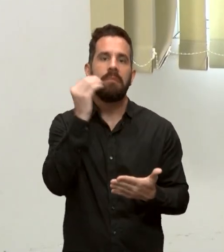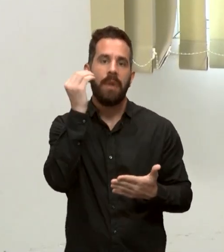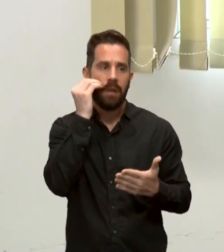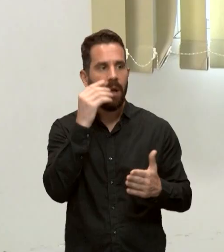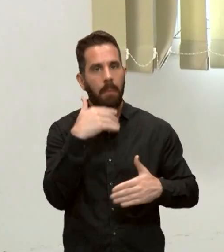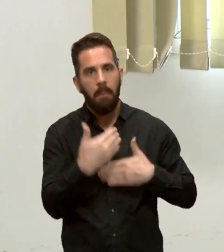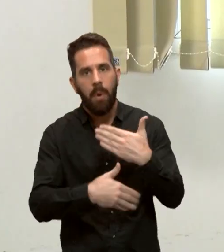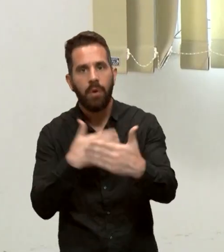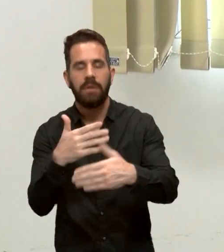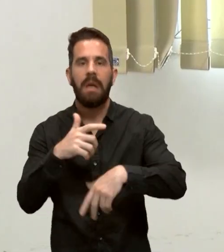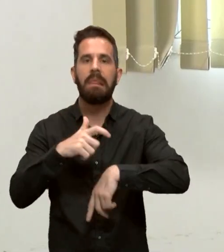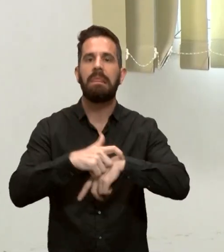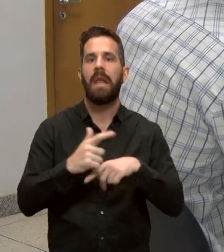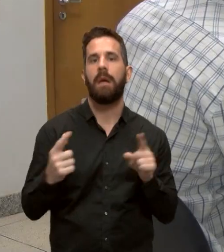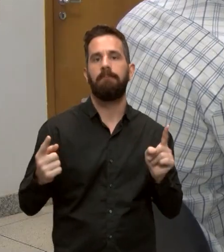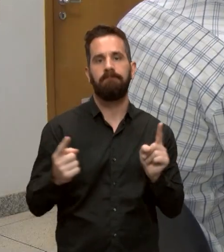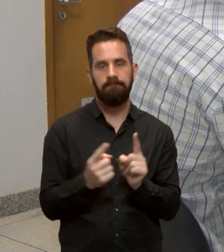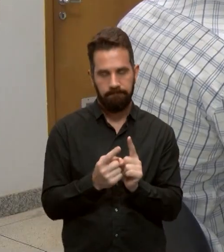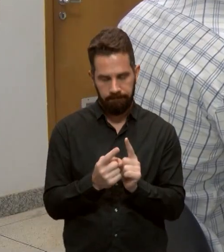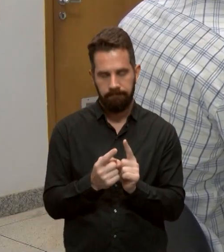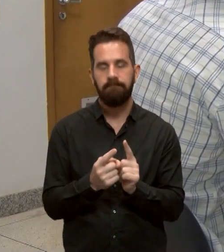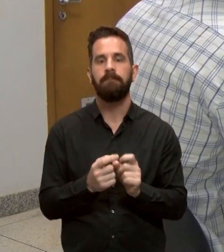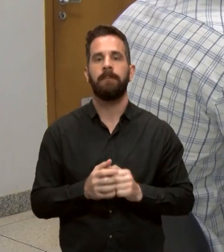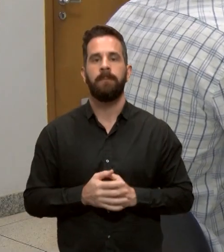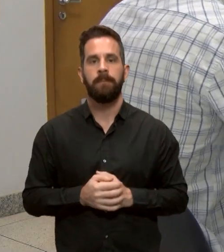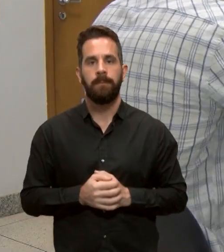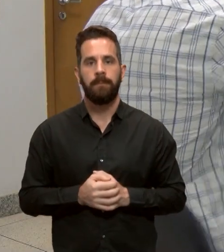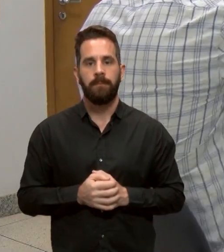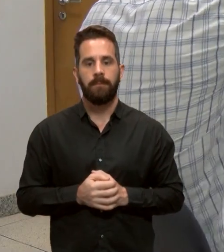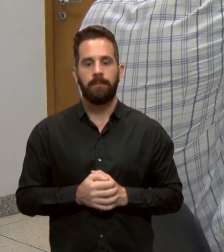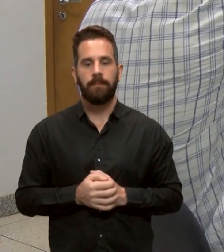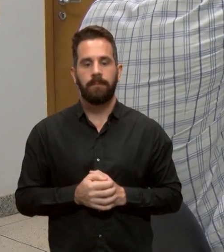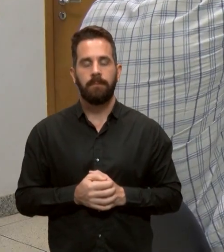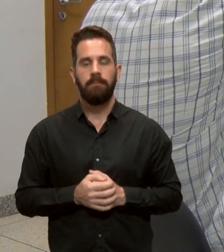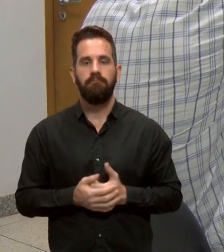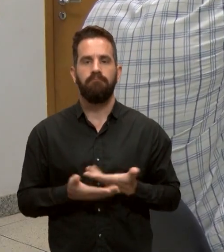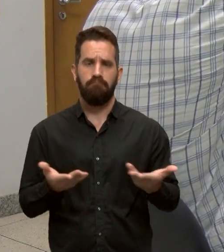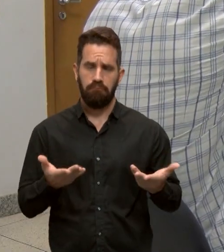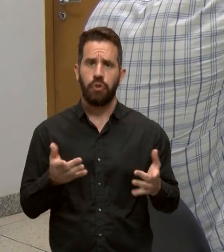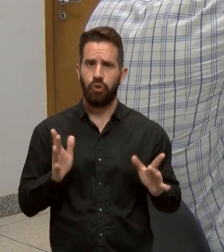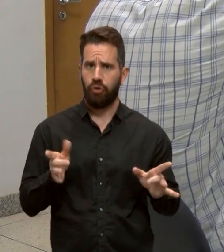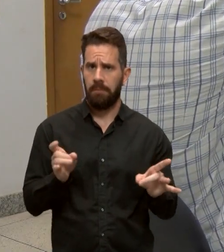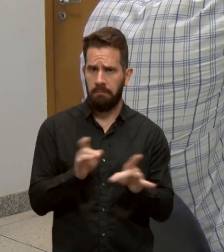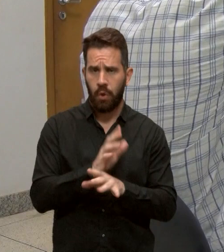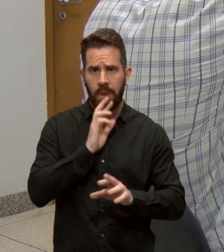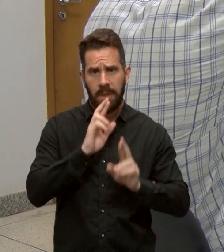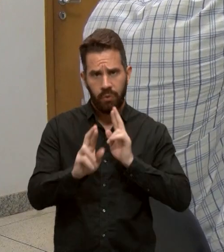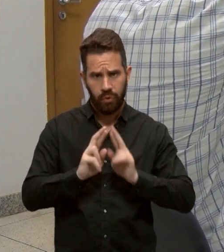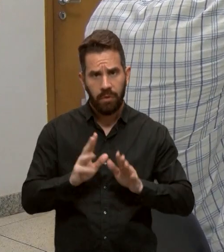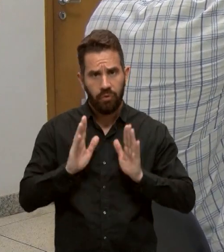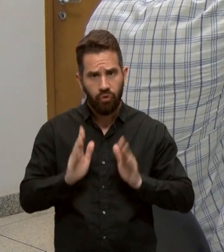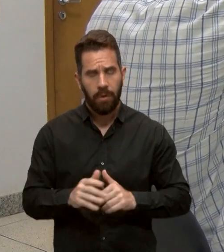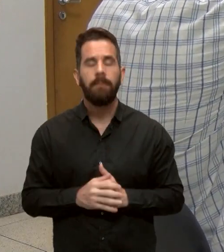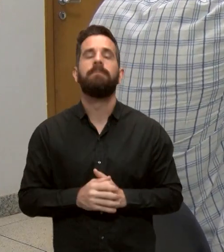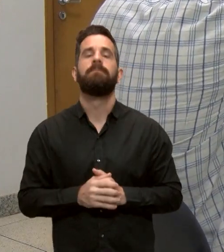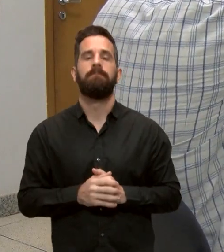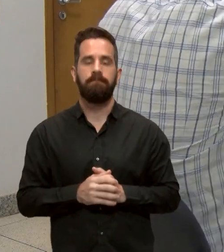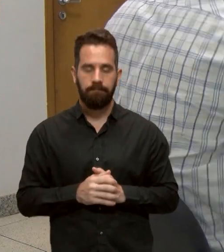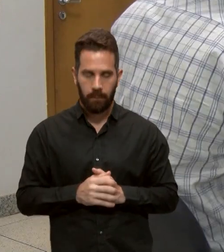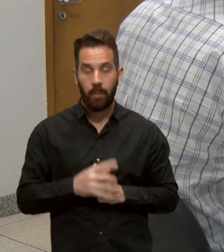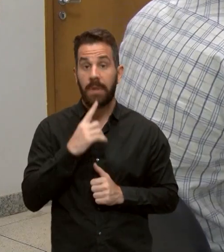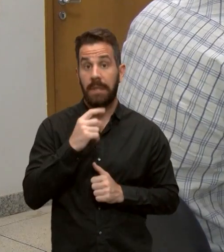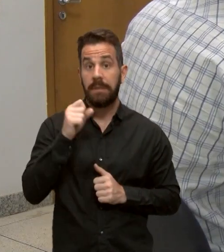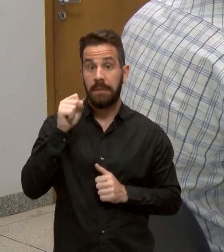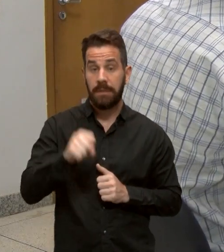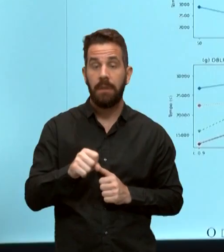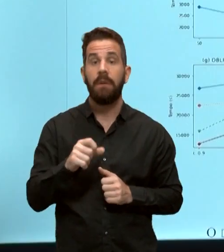possível no menor tempo de processamento. E quais foram os resultados alcançados? O trabalho ele une